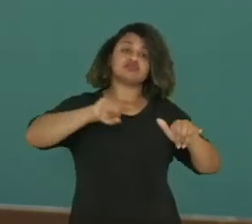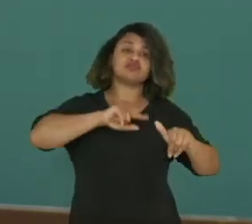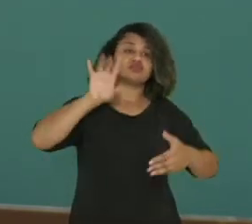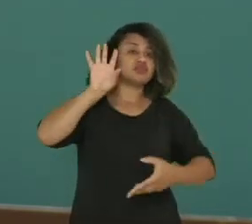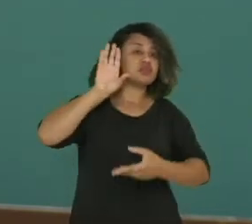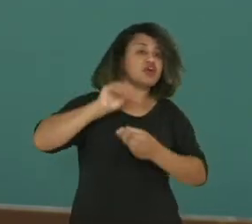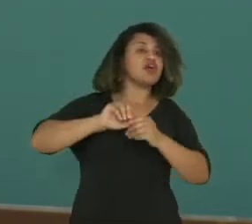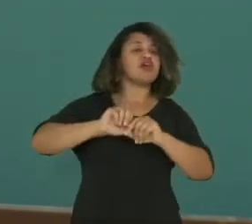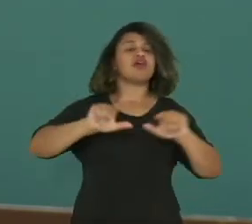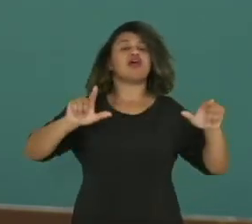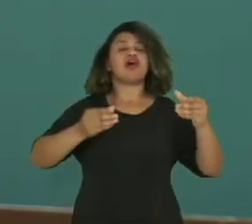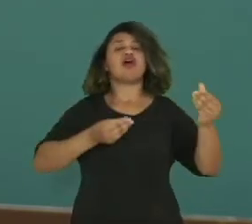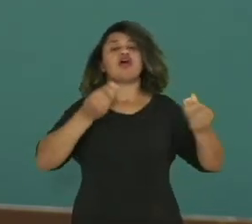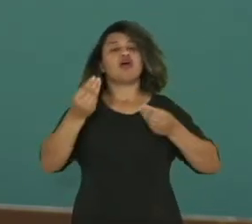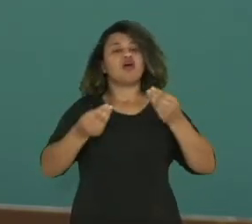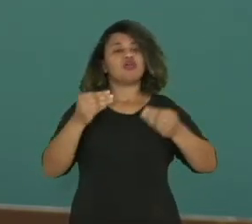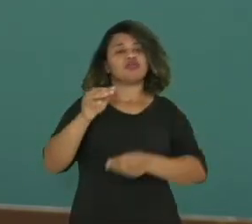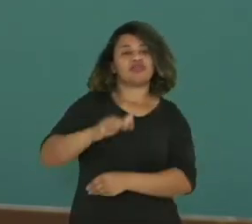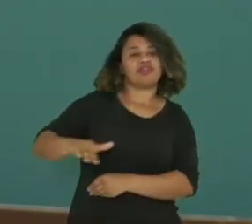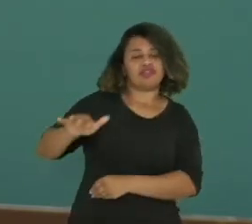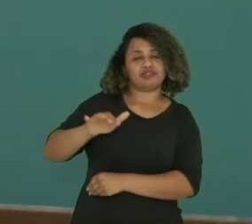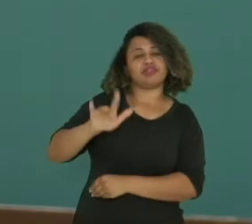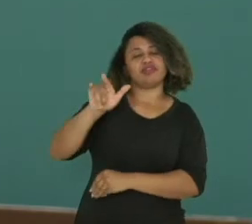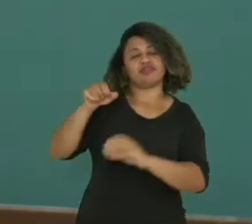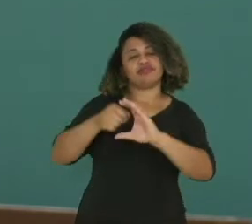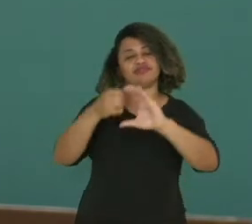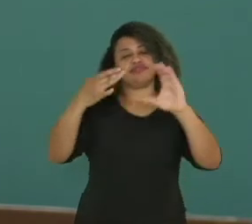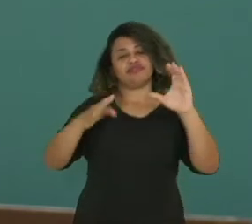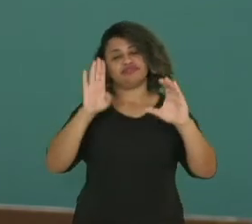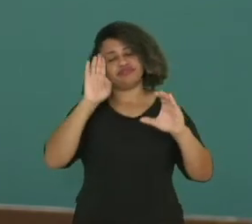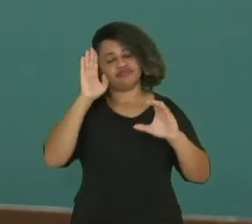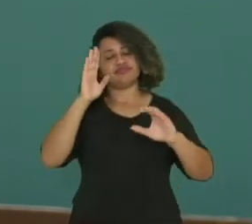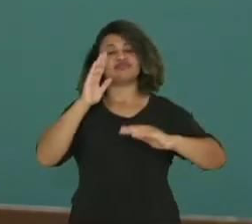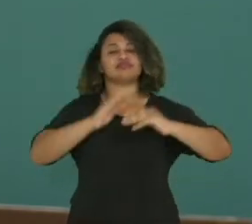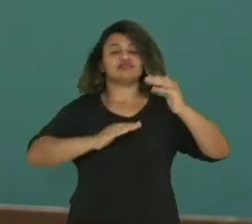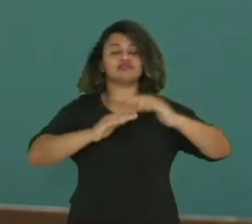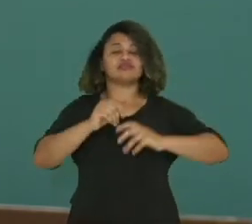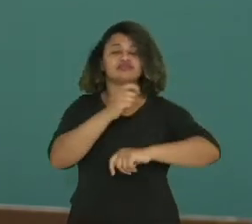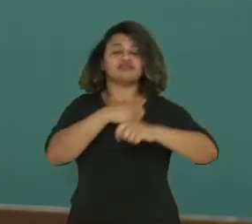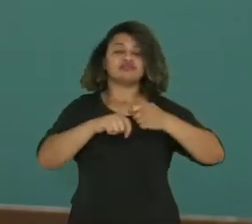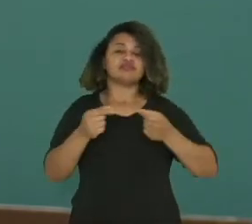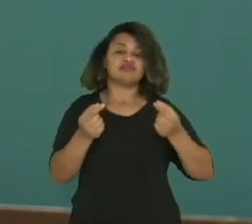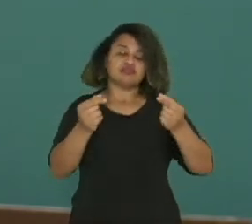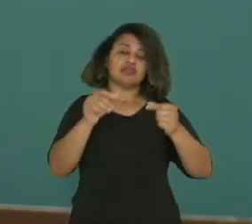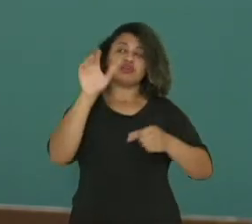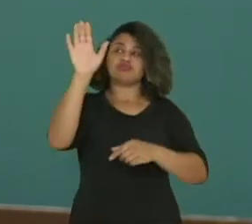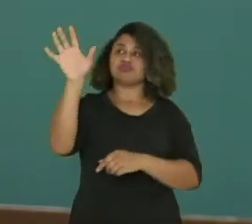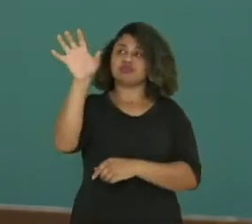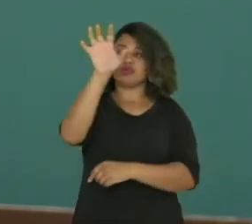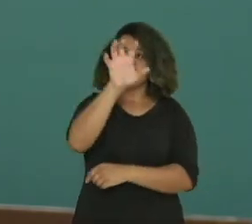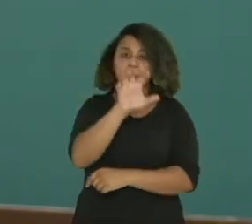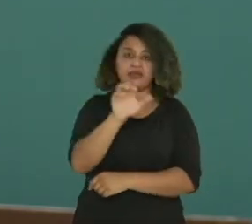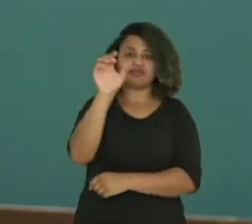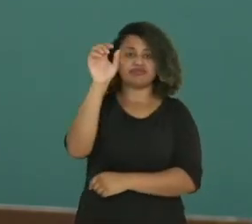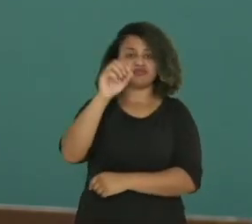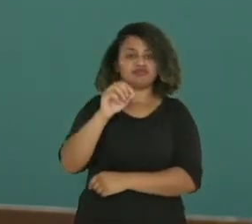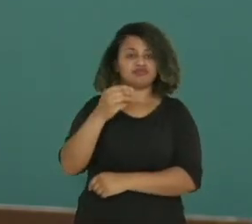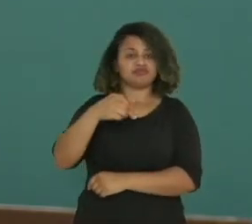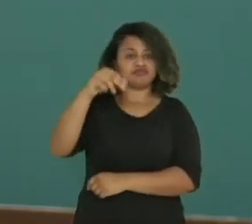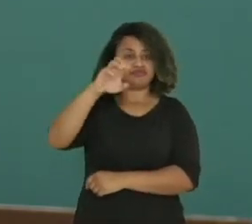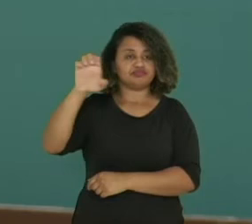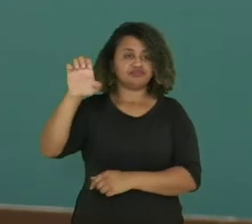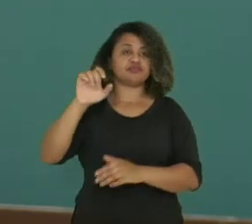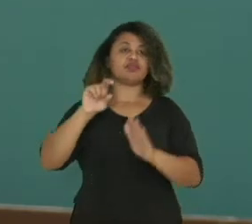pouquinho mais como é a realidade dessas características, principalmente da atividade econômica em cada uma das partes do Nordeste.